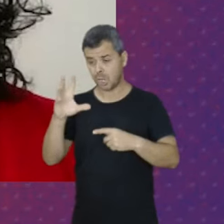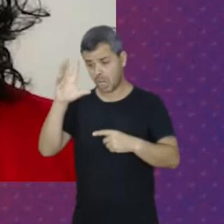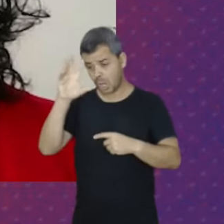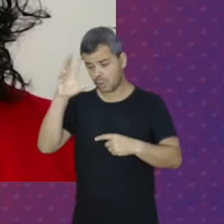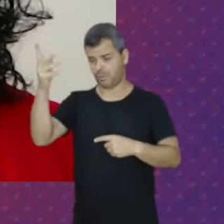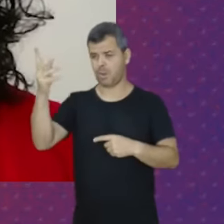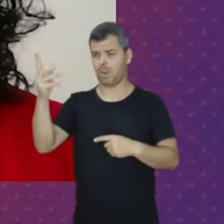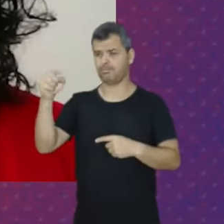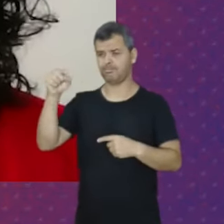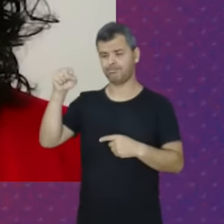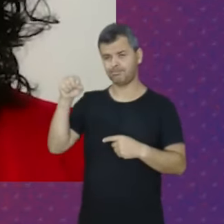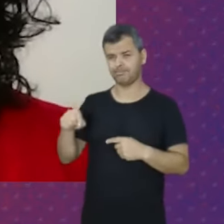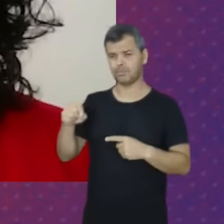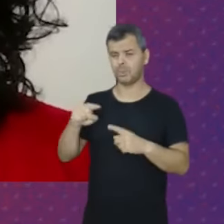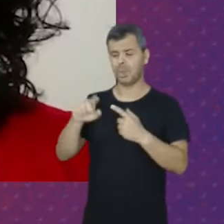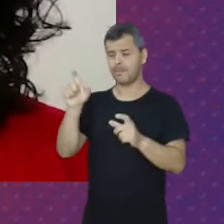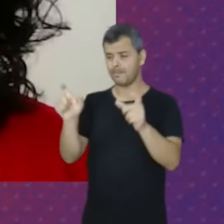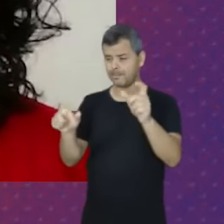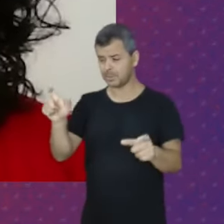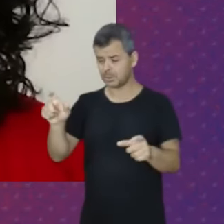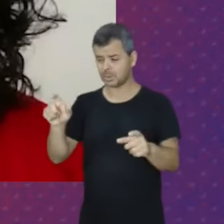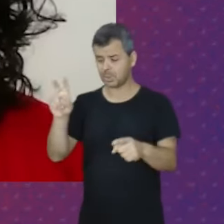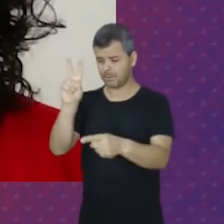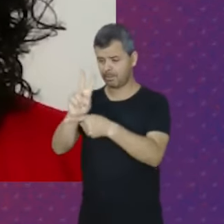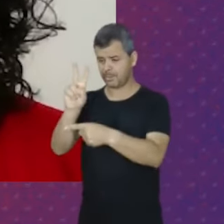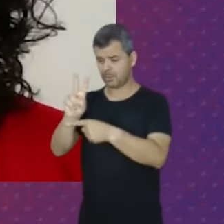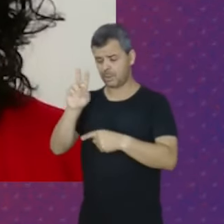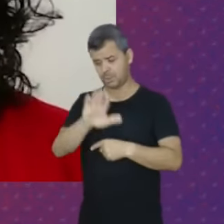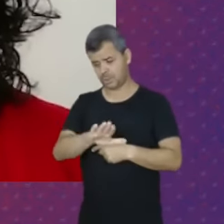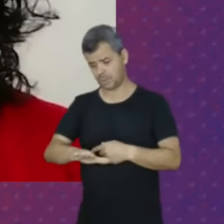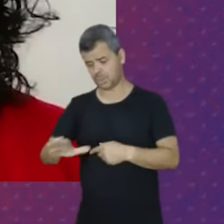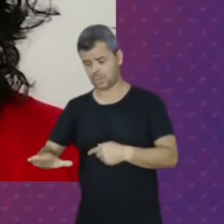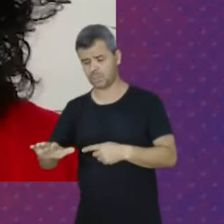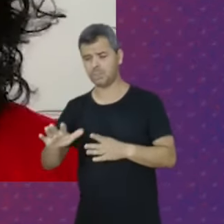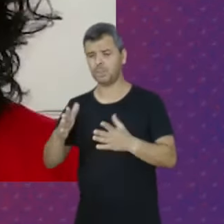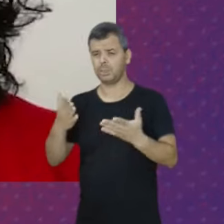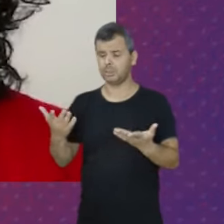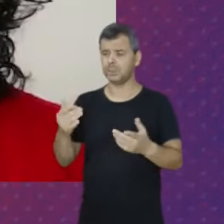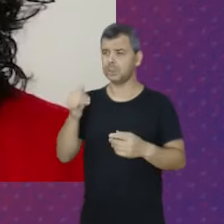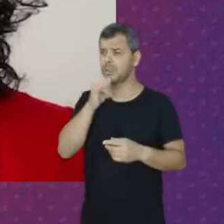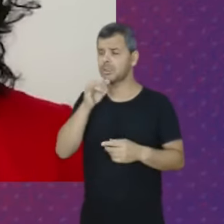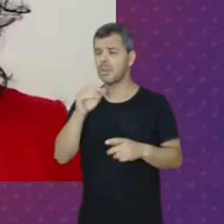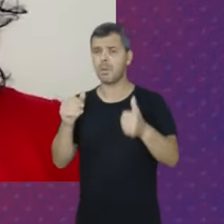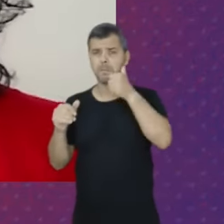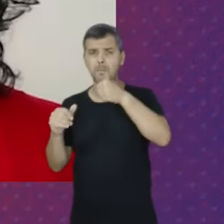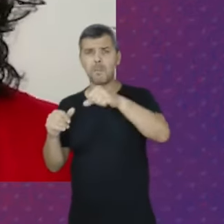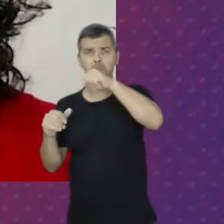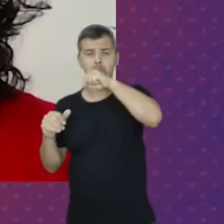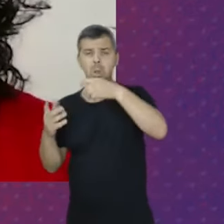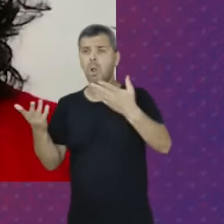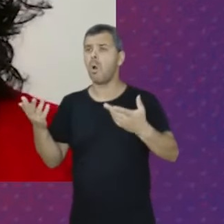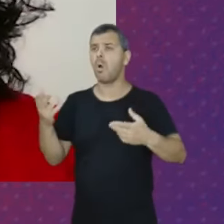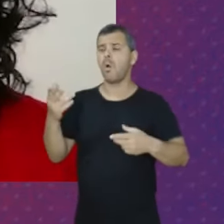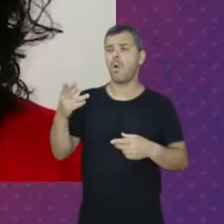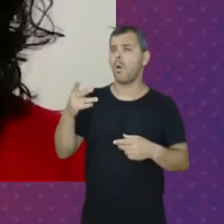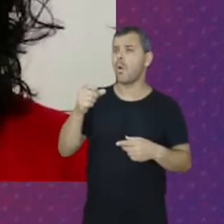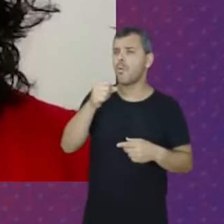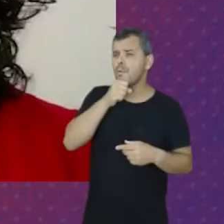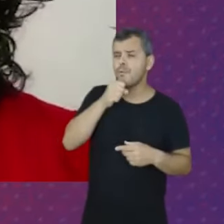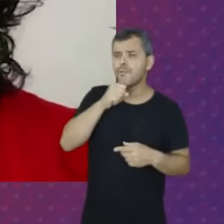decisão da pessoa que vai proteger aquela criança, por exemplo, a mãe, ou uma avó, ou